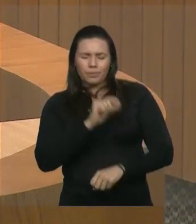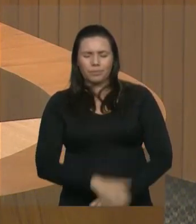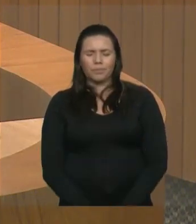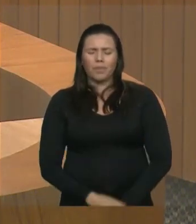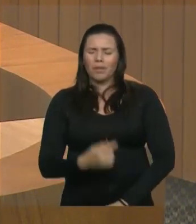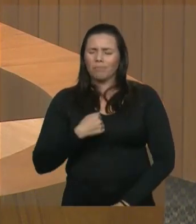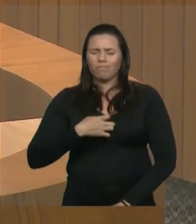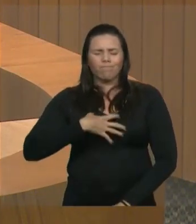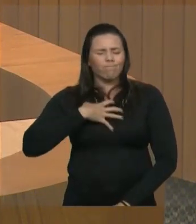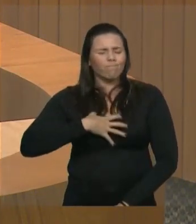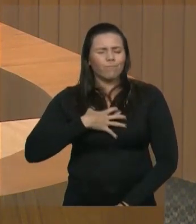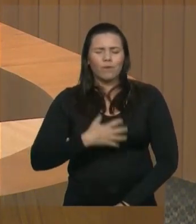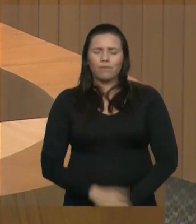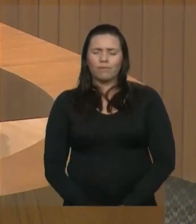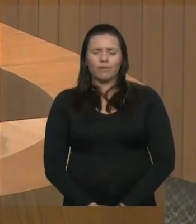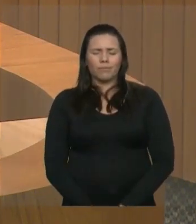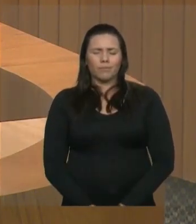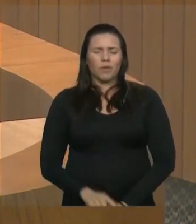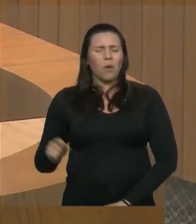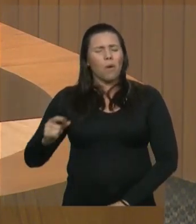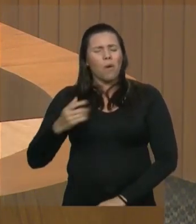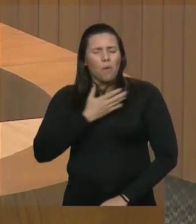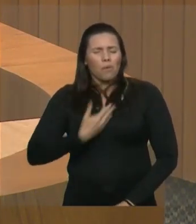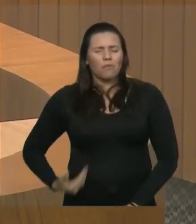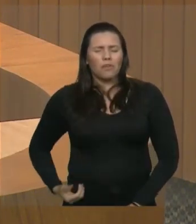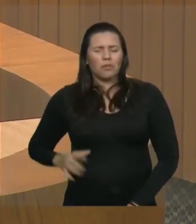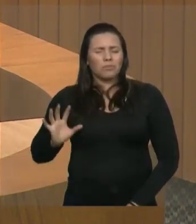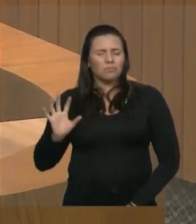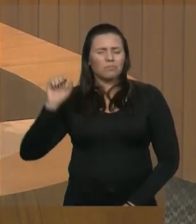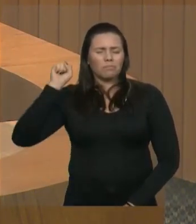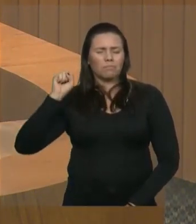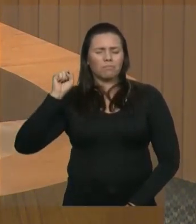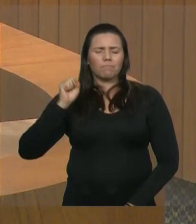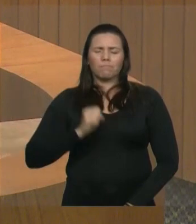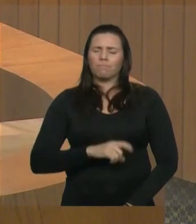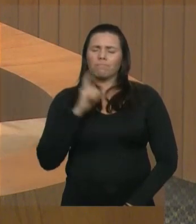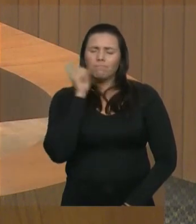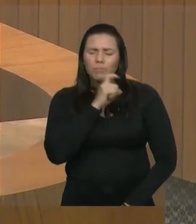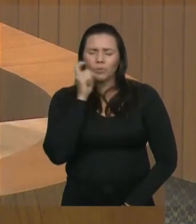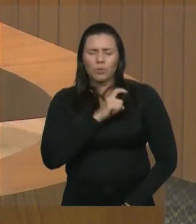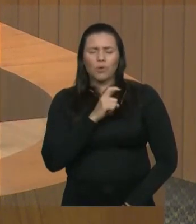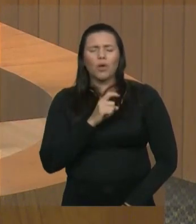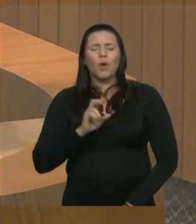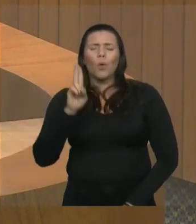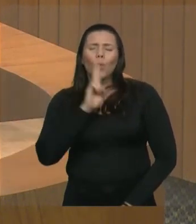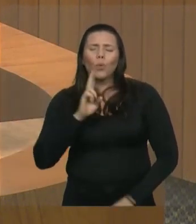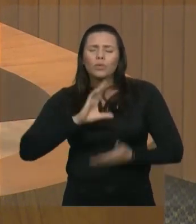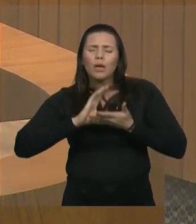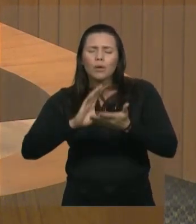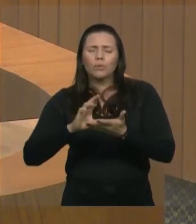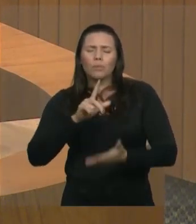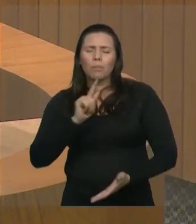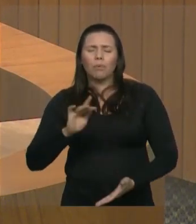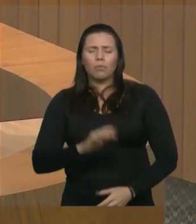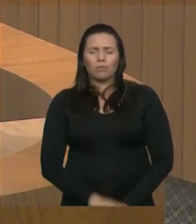comunista, enganador, mentiroso e que gasta o dinheiro público fazendo propaganda